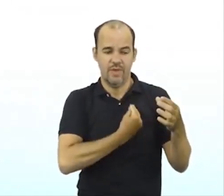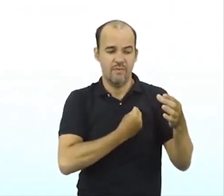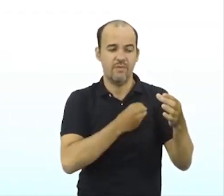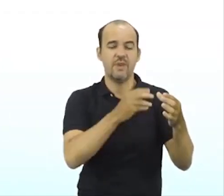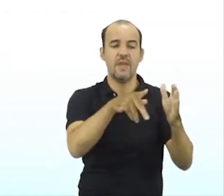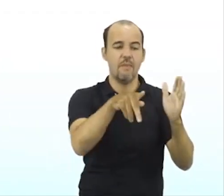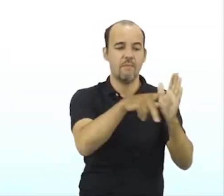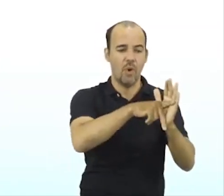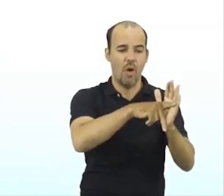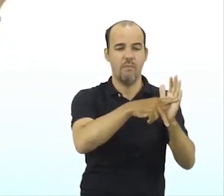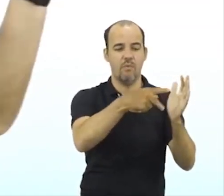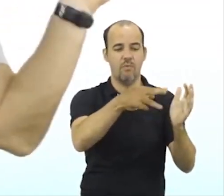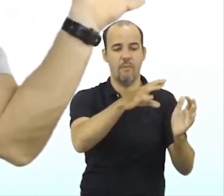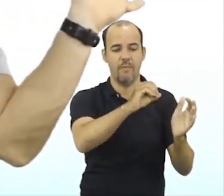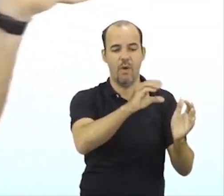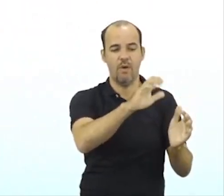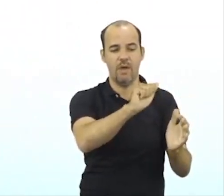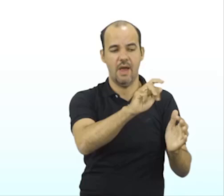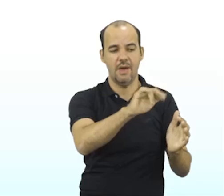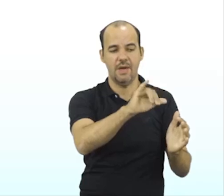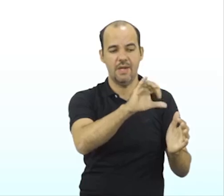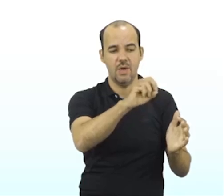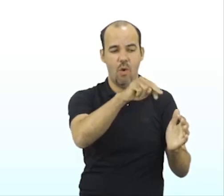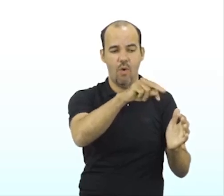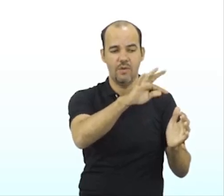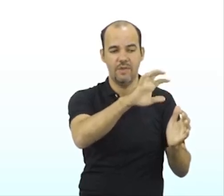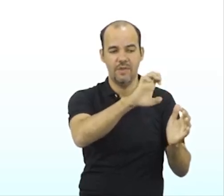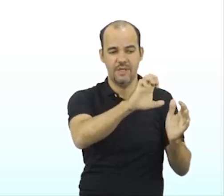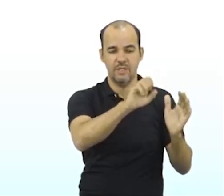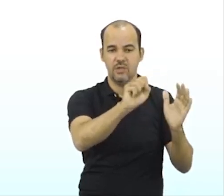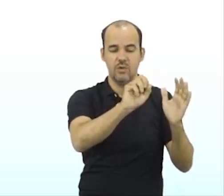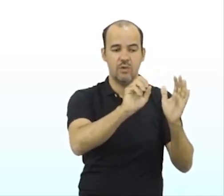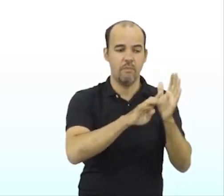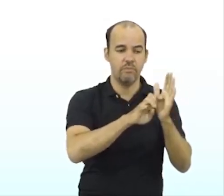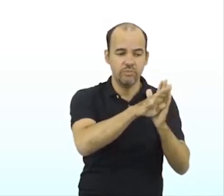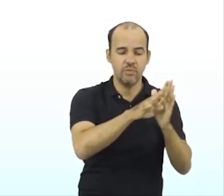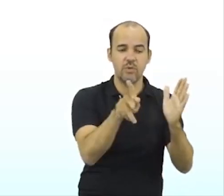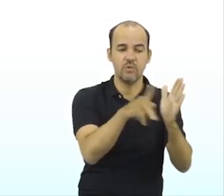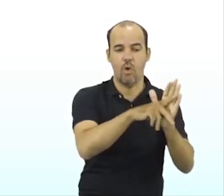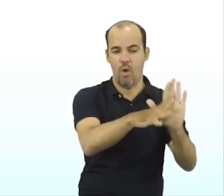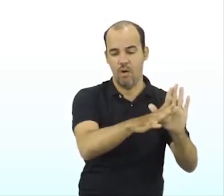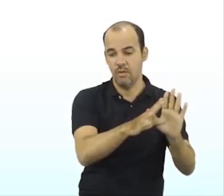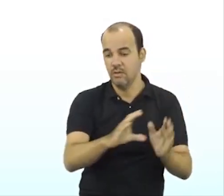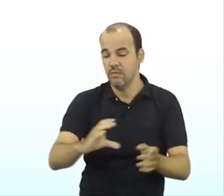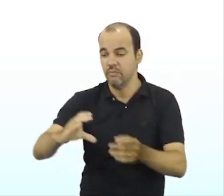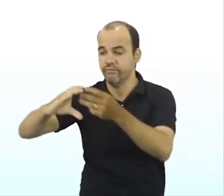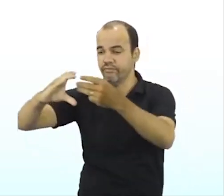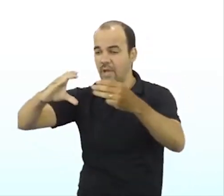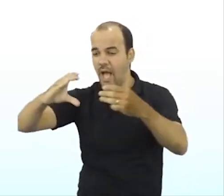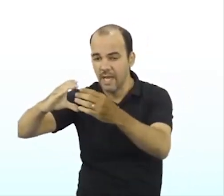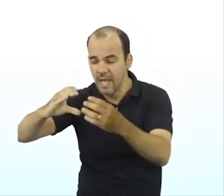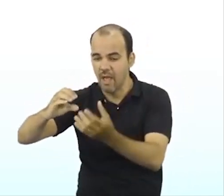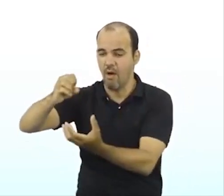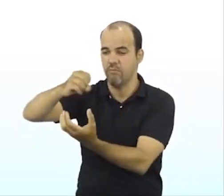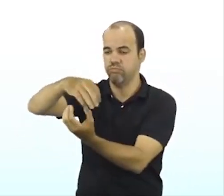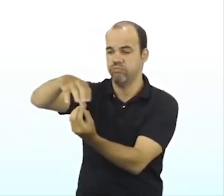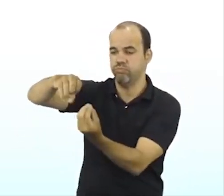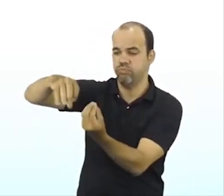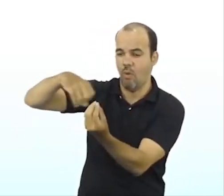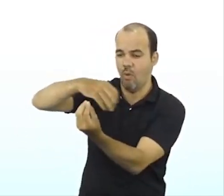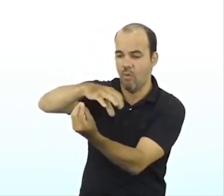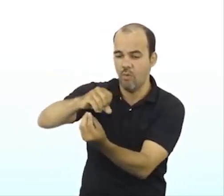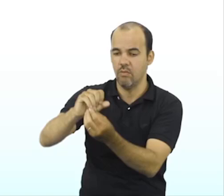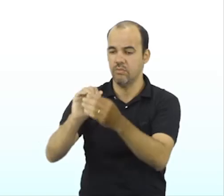célula procarionte. Todos os outros seres vivos, protozoário, algas,